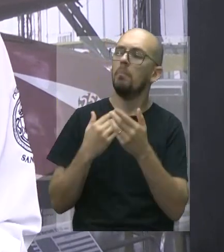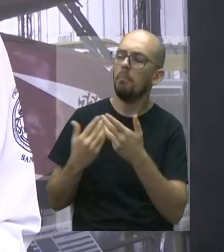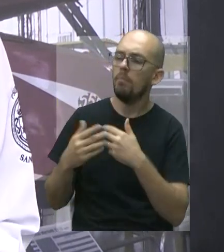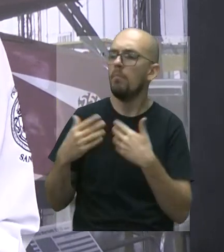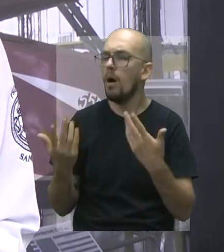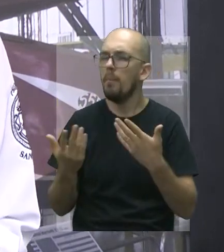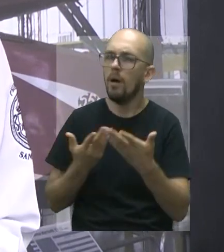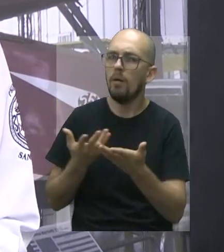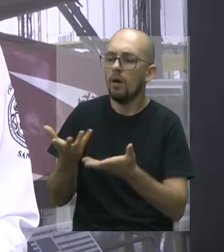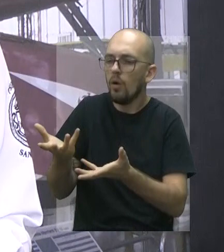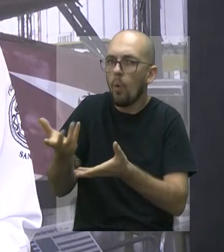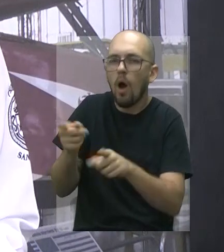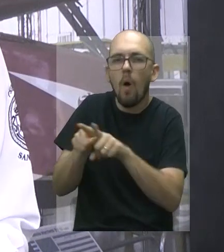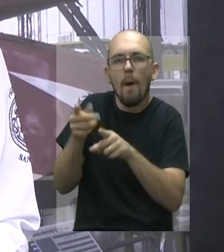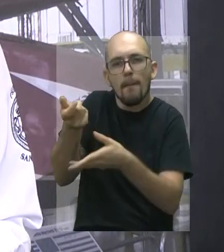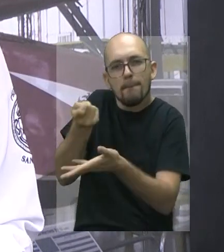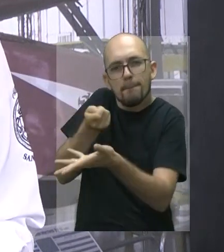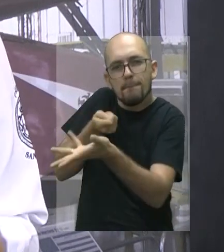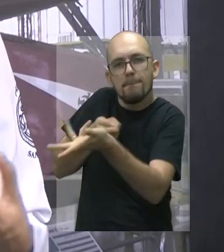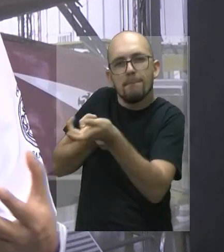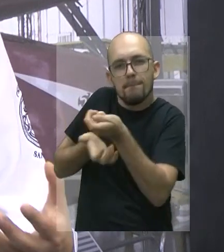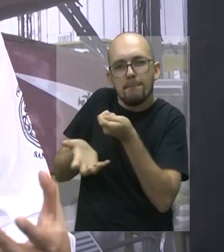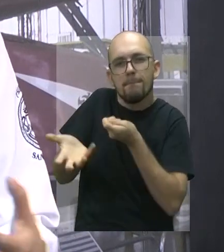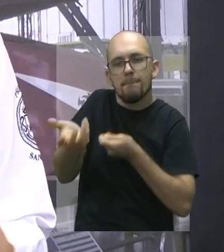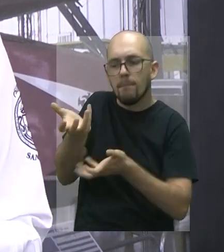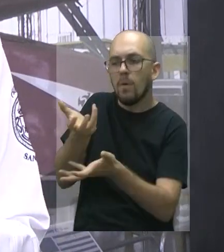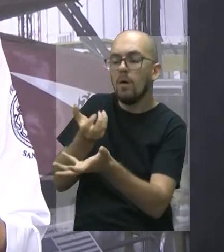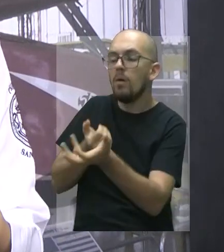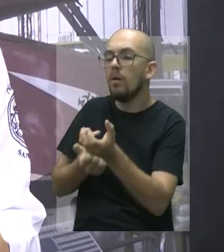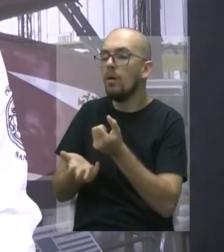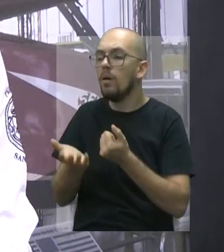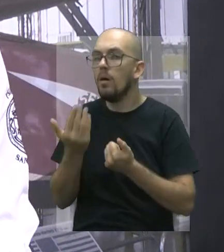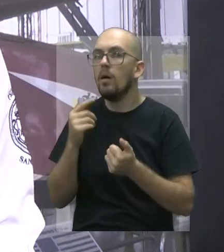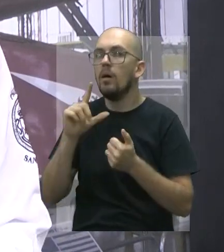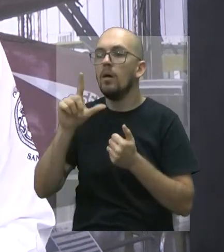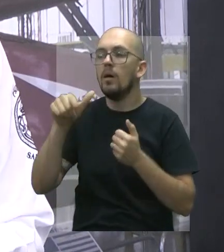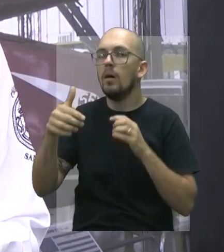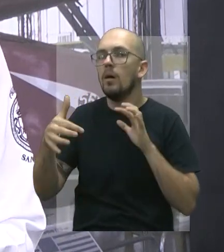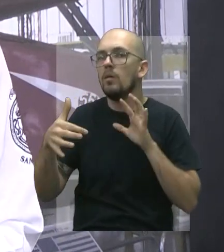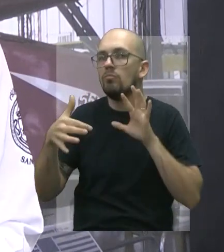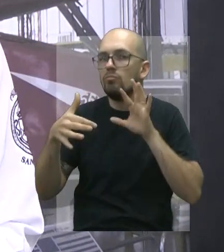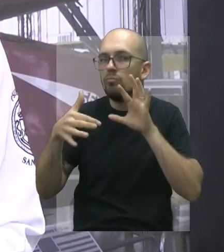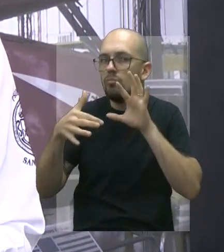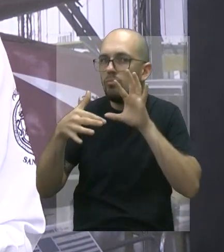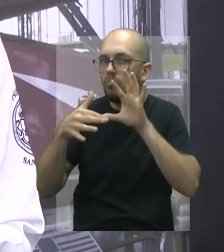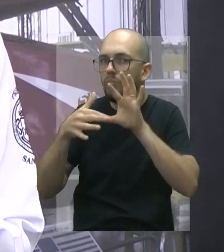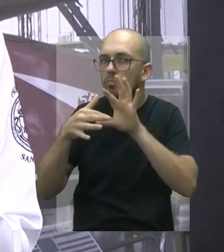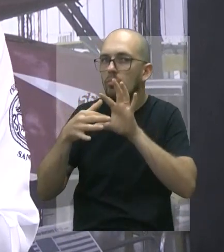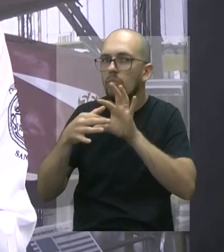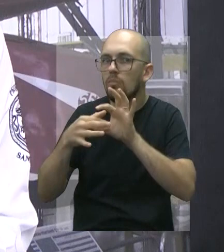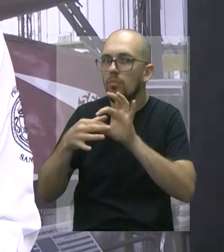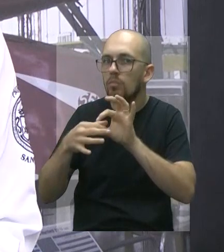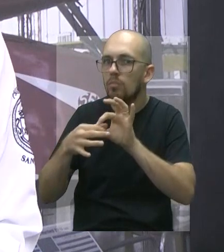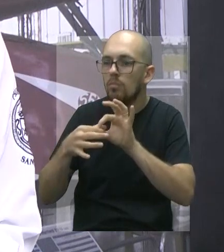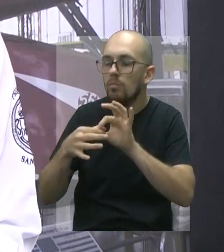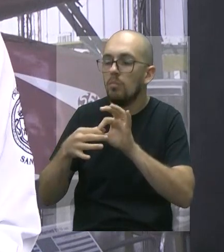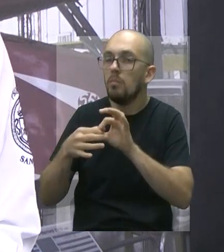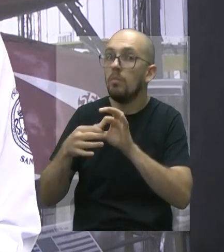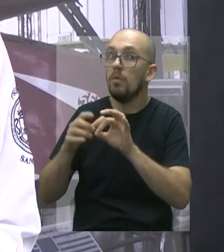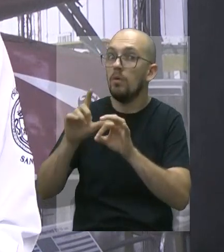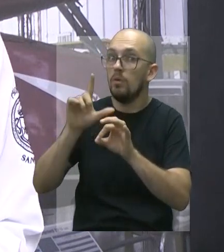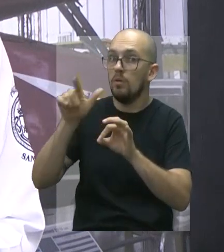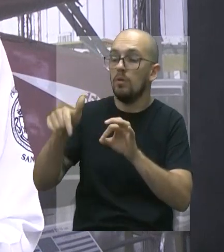também ouvir isso, E aí sim, estabelecendo um pouco de vínculo com essa pessoa, pode até de forma muito